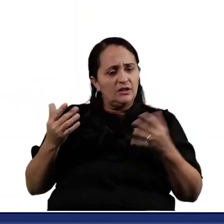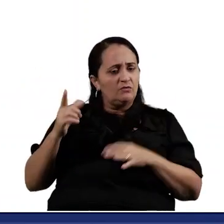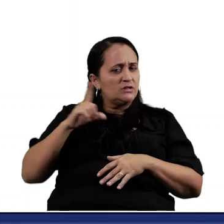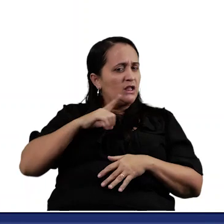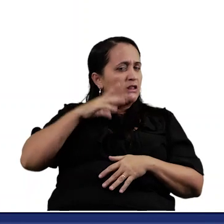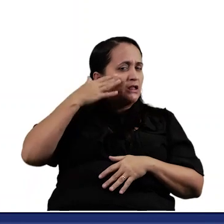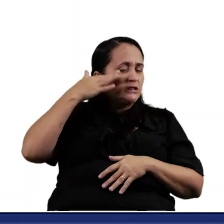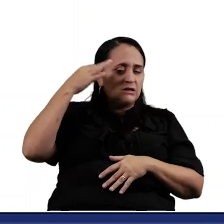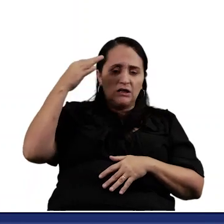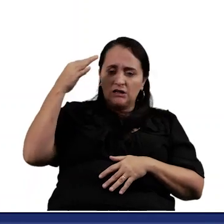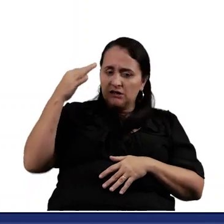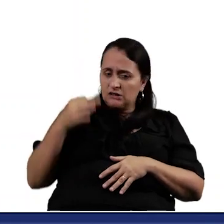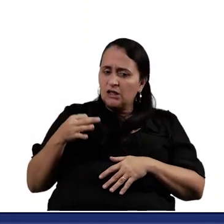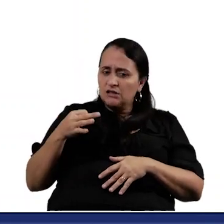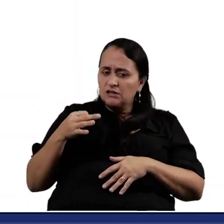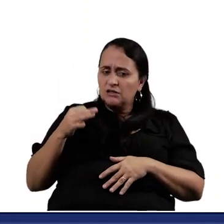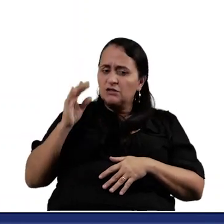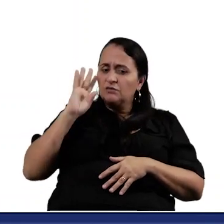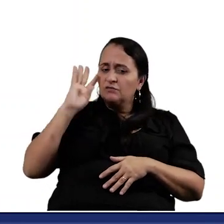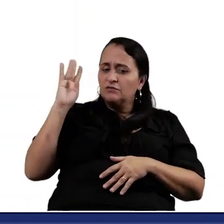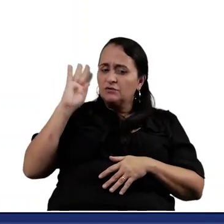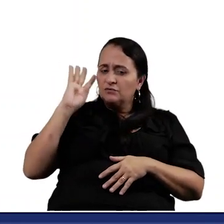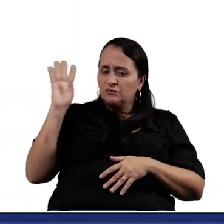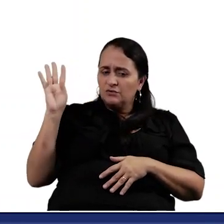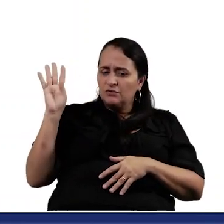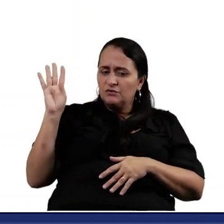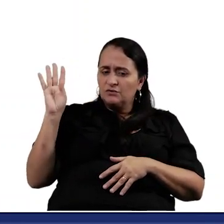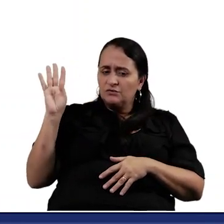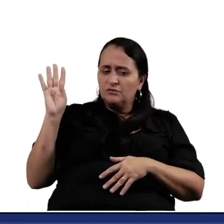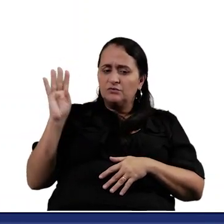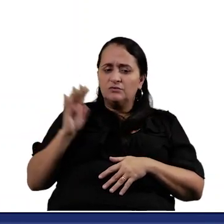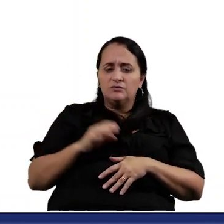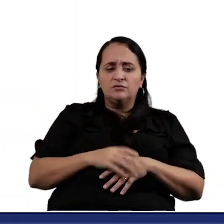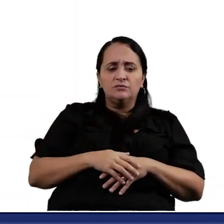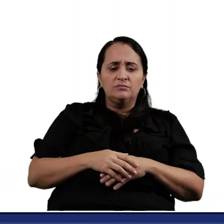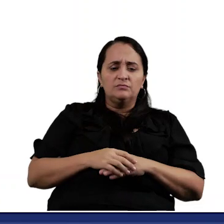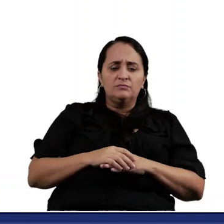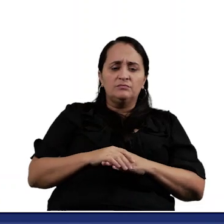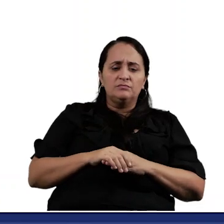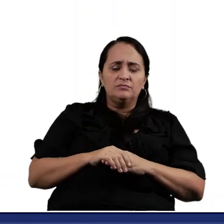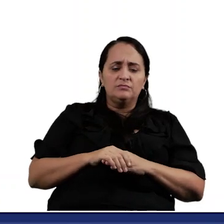certeza que isso foi só um sonho não é isso então